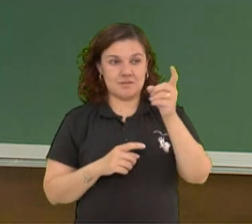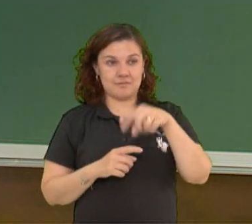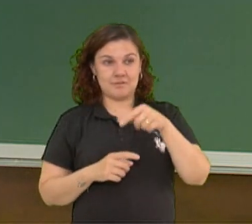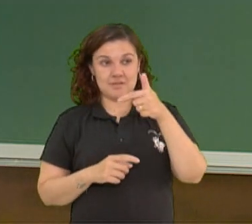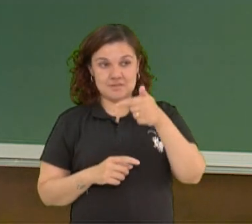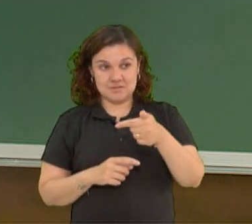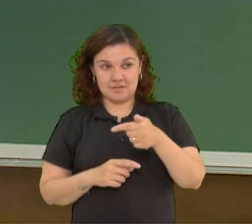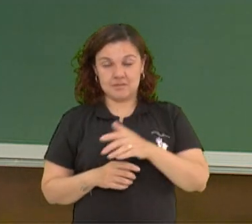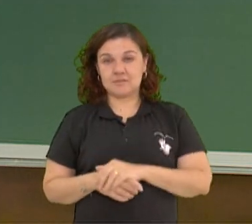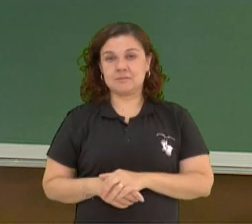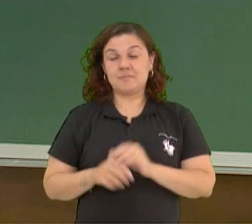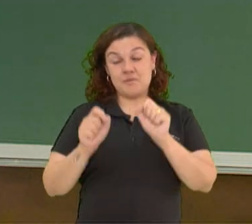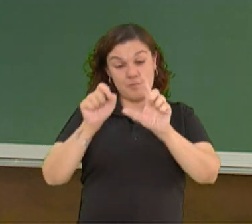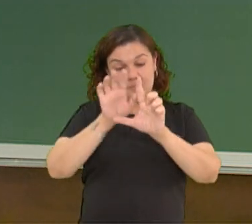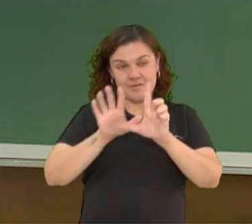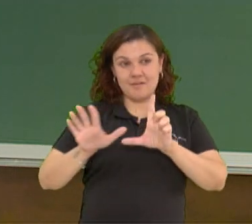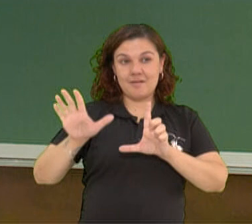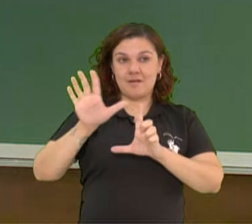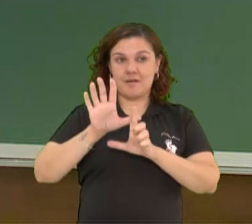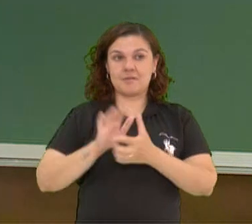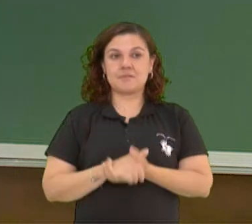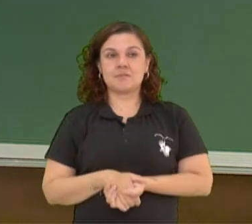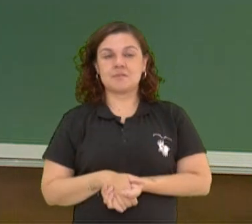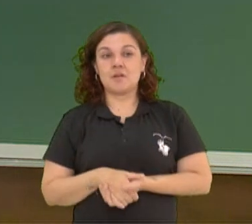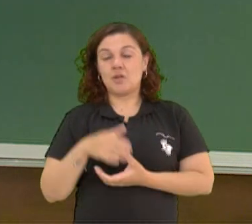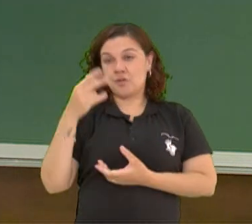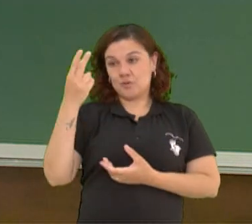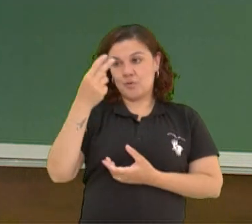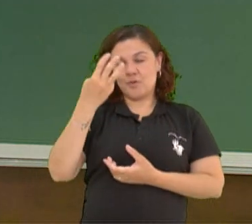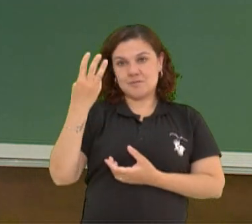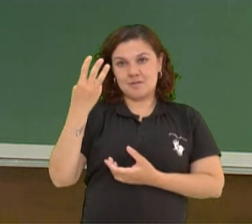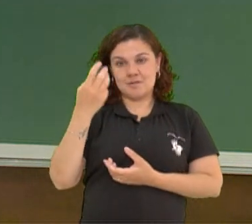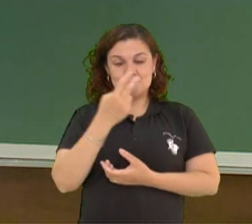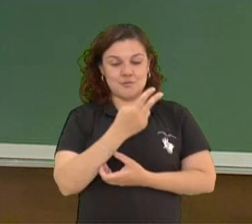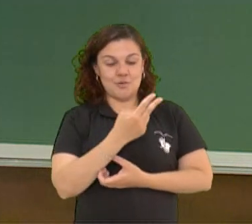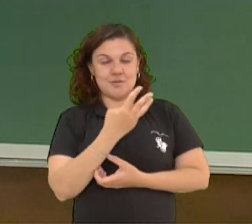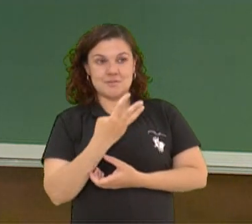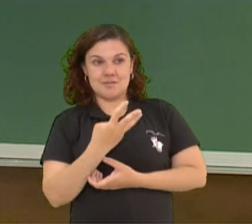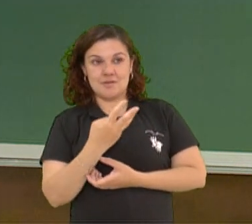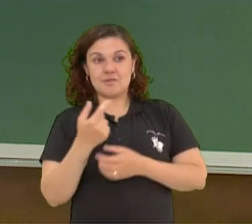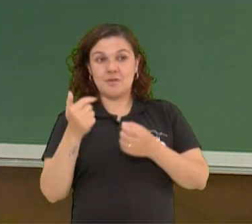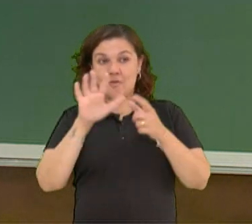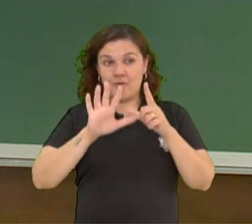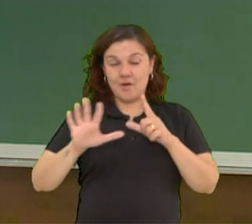se fosse para calcular a área, né? 2 terços, 2 terços. Por meio dessa